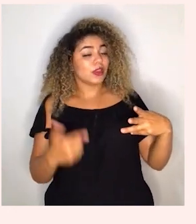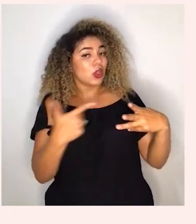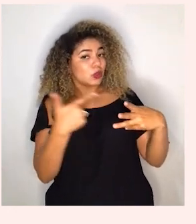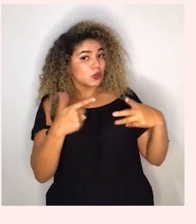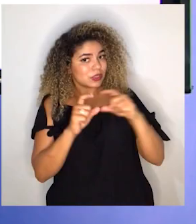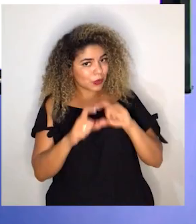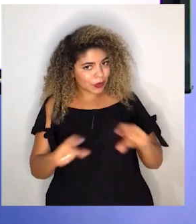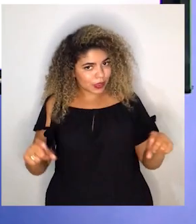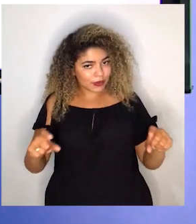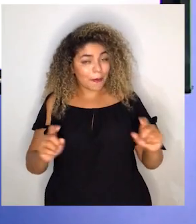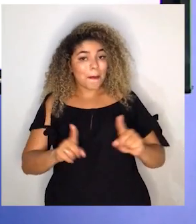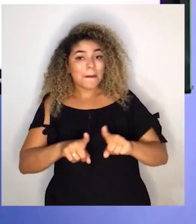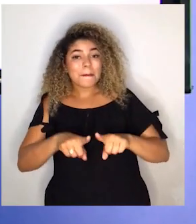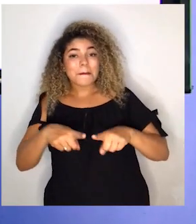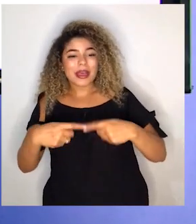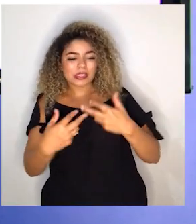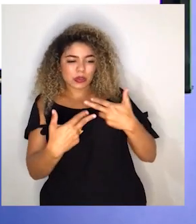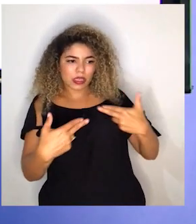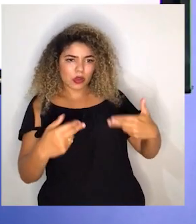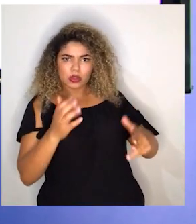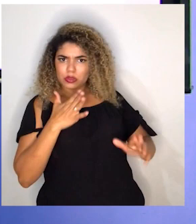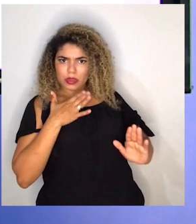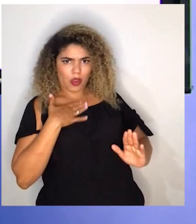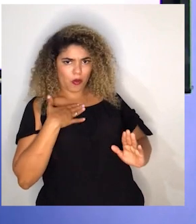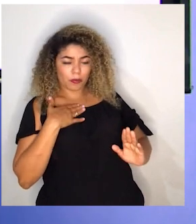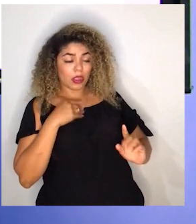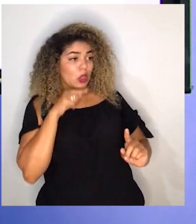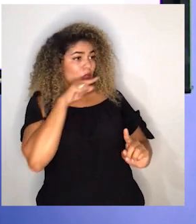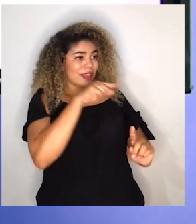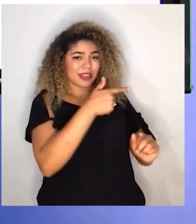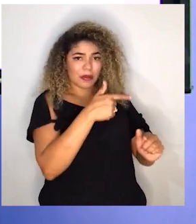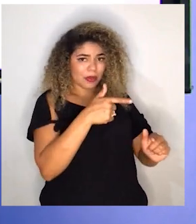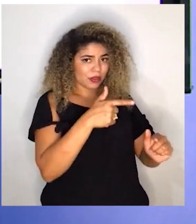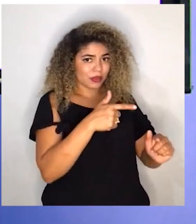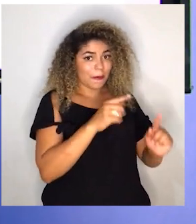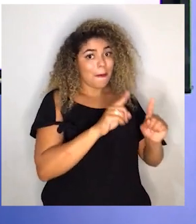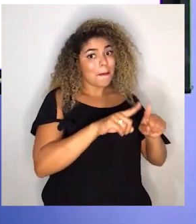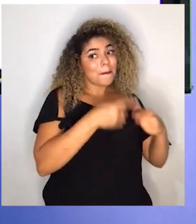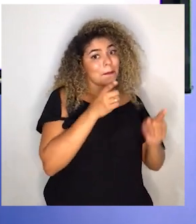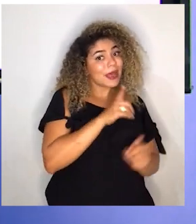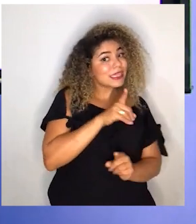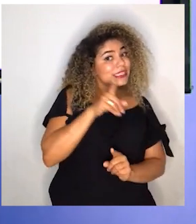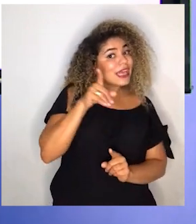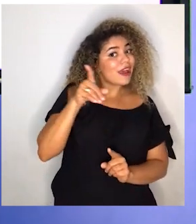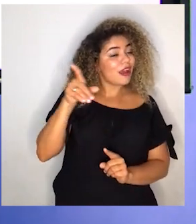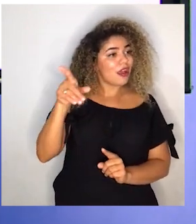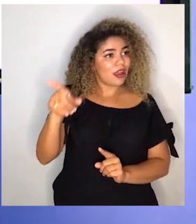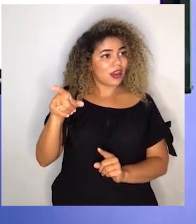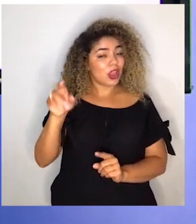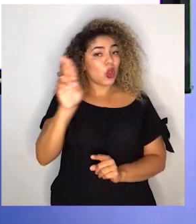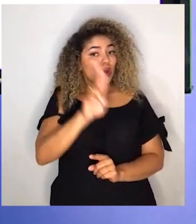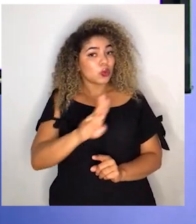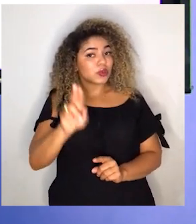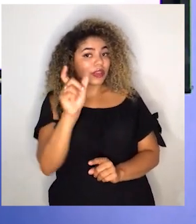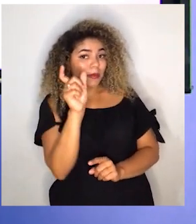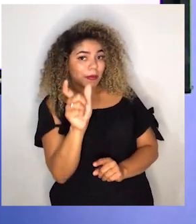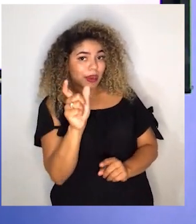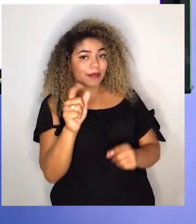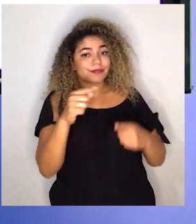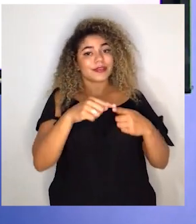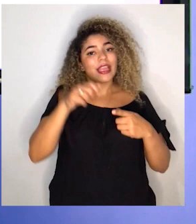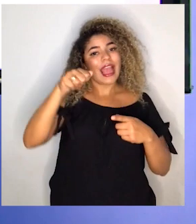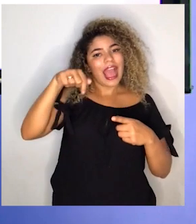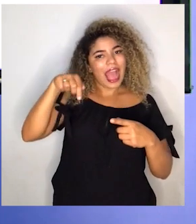segundo exemplo. Quando o elemento não está com a pessoa que se fala e nem com a pessoa com quem eu falo,